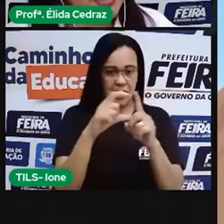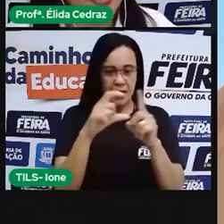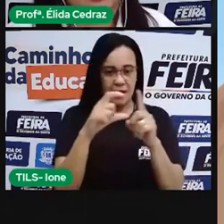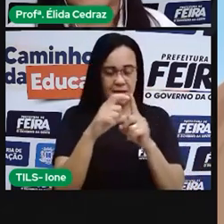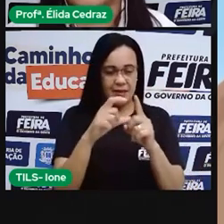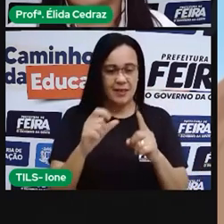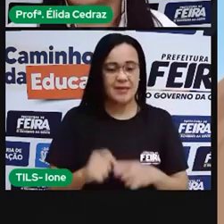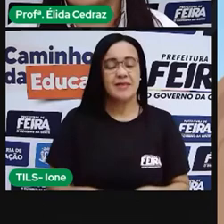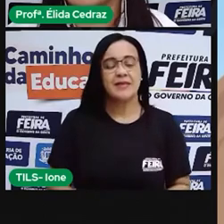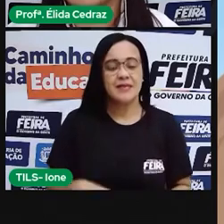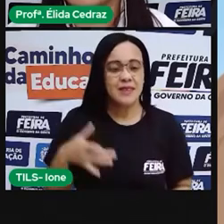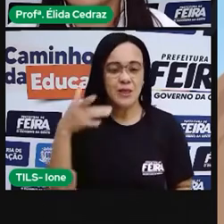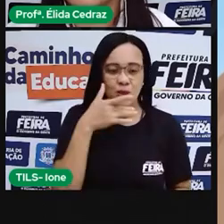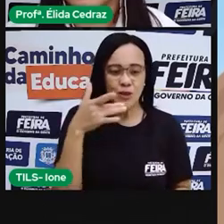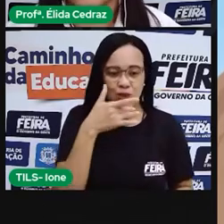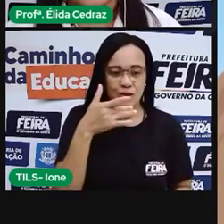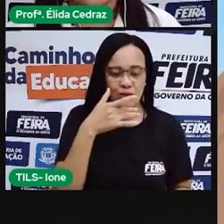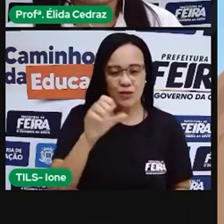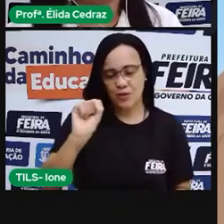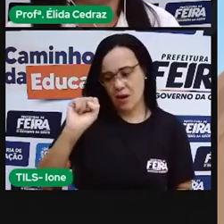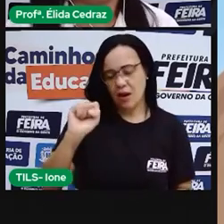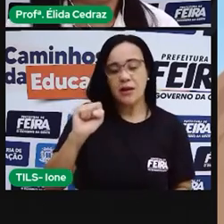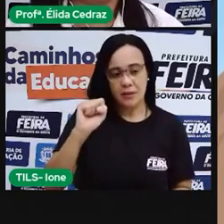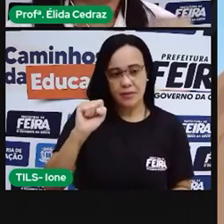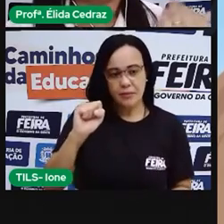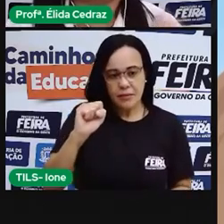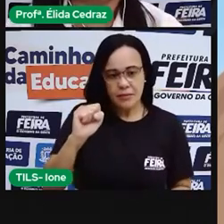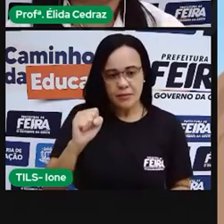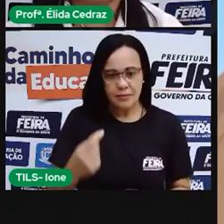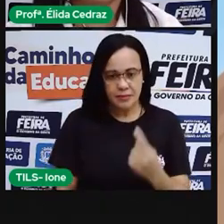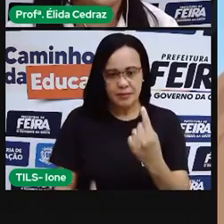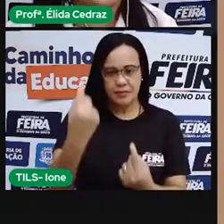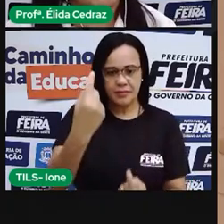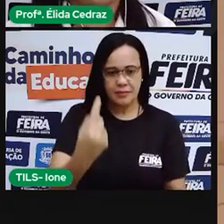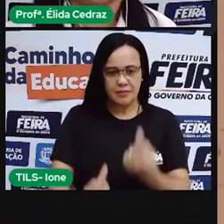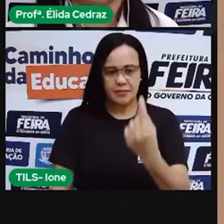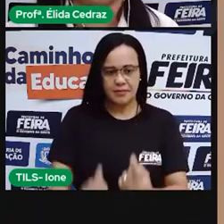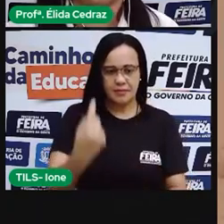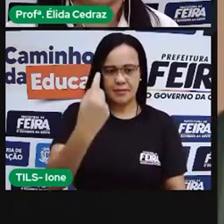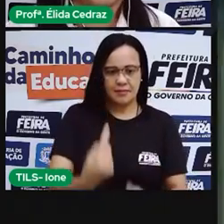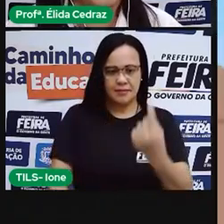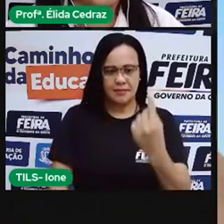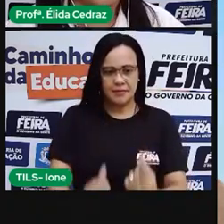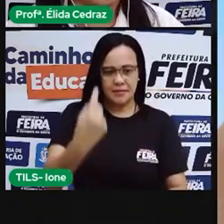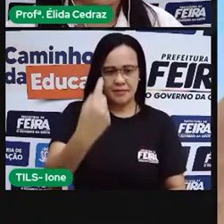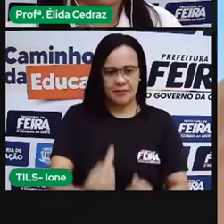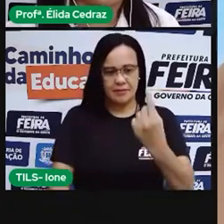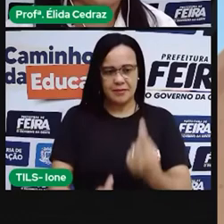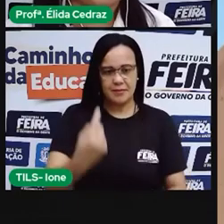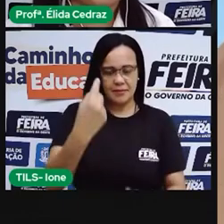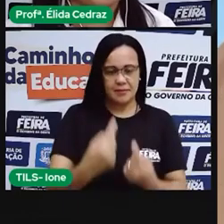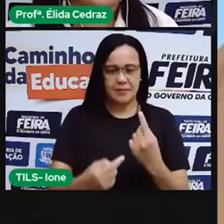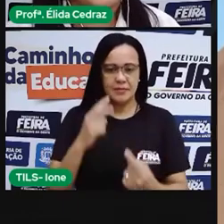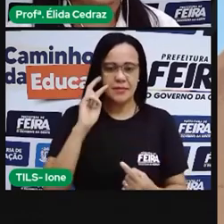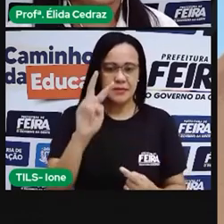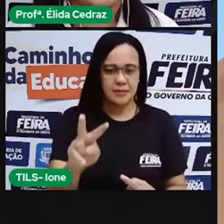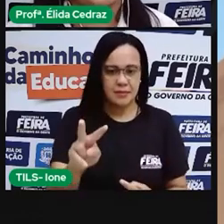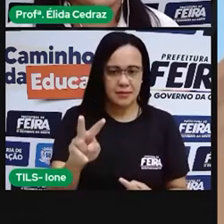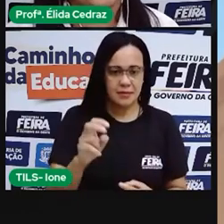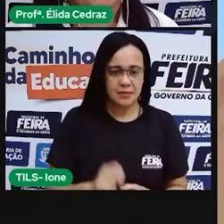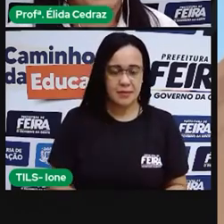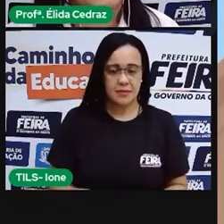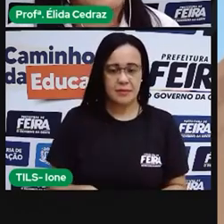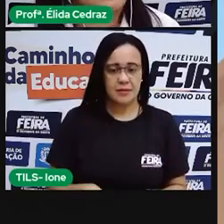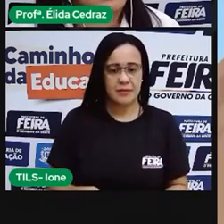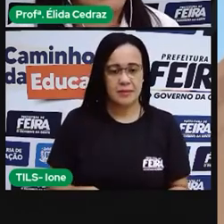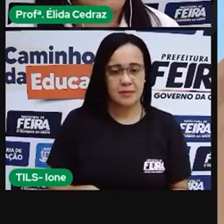S. E agora nós vamos e vamos passando de nível. Olha só, nível 1. Acerte